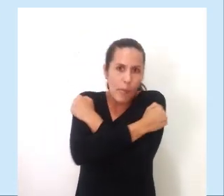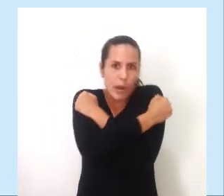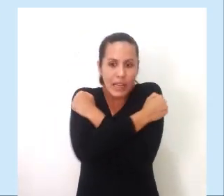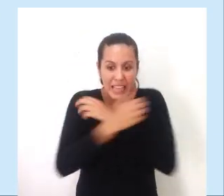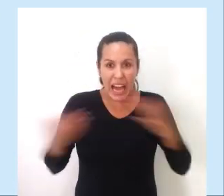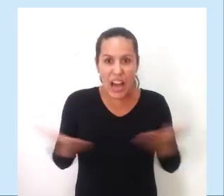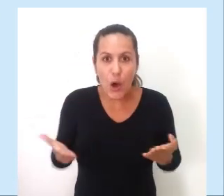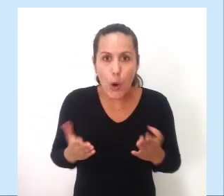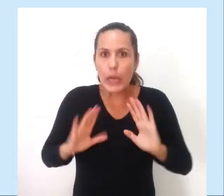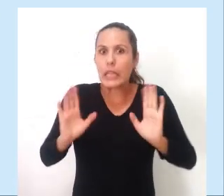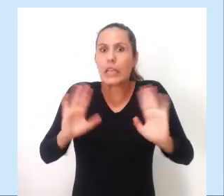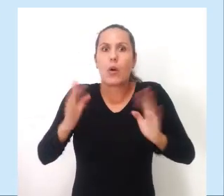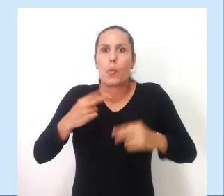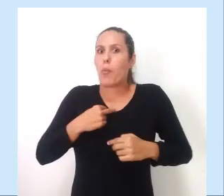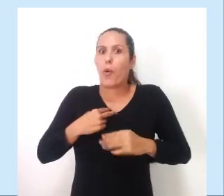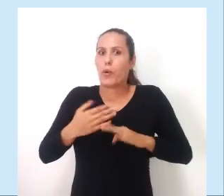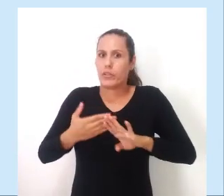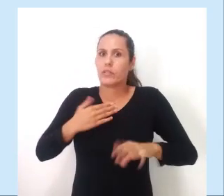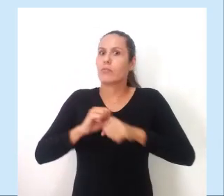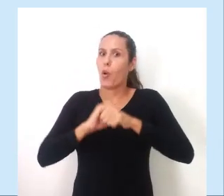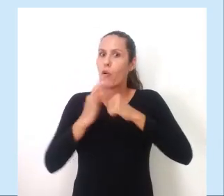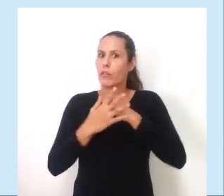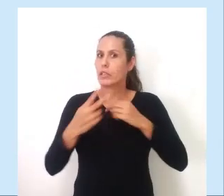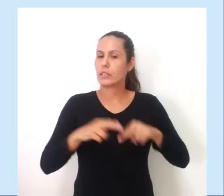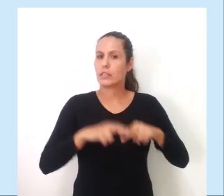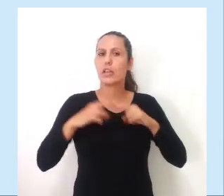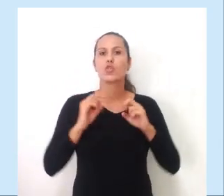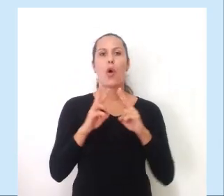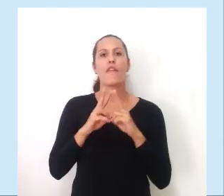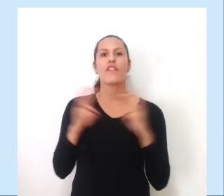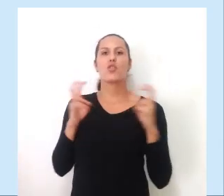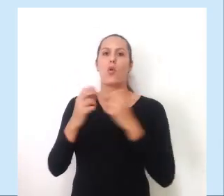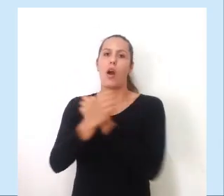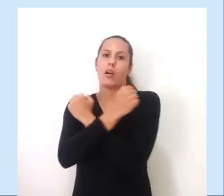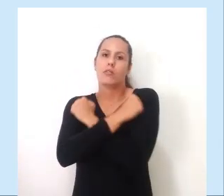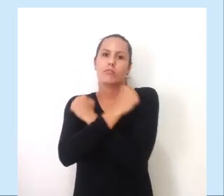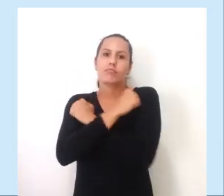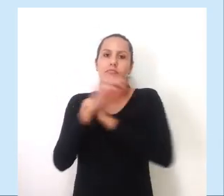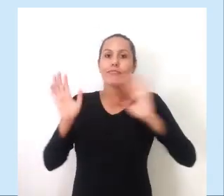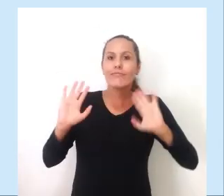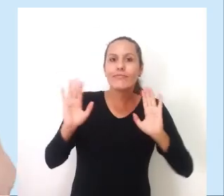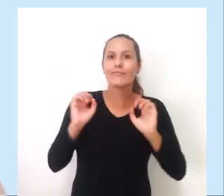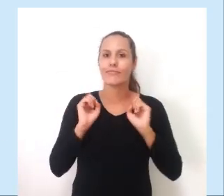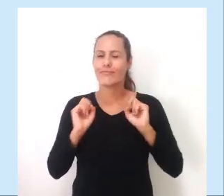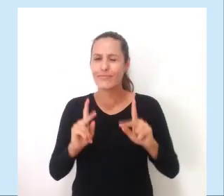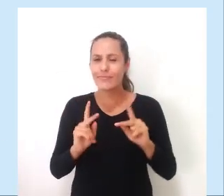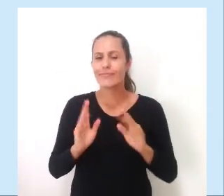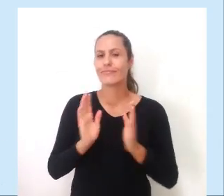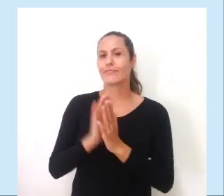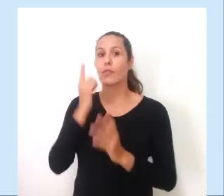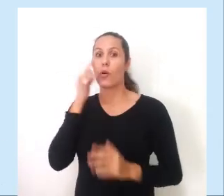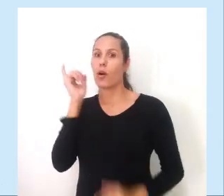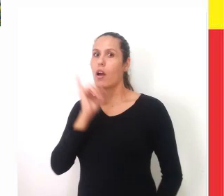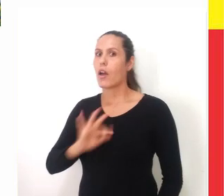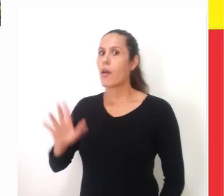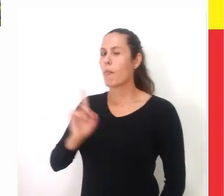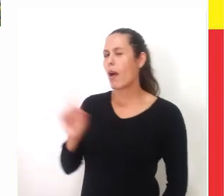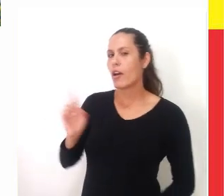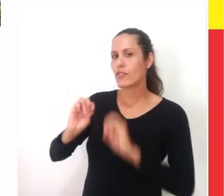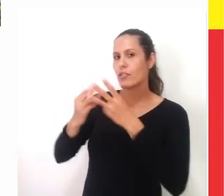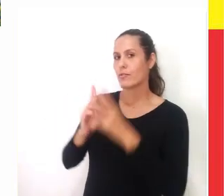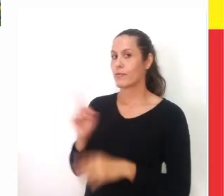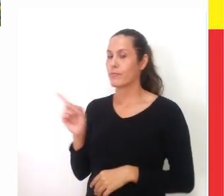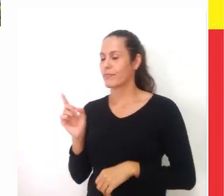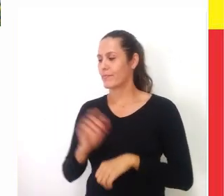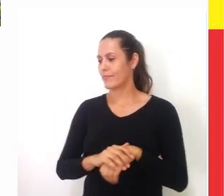agora não, porque abraçar não pode, só de forma virtual, ok? Olha a imagem do